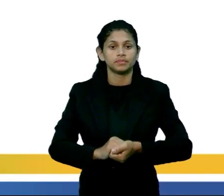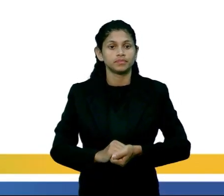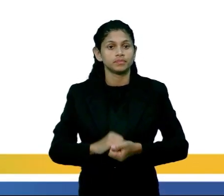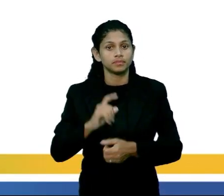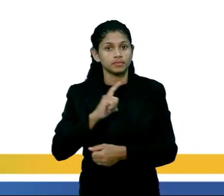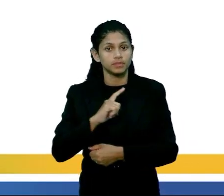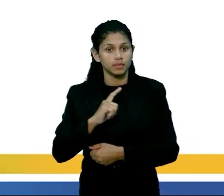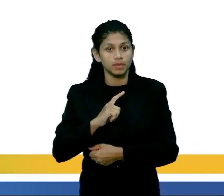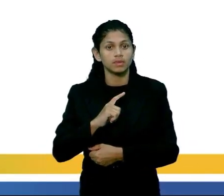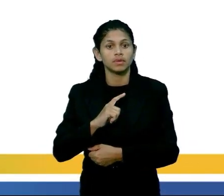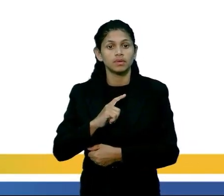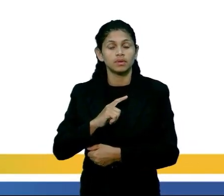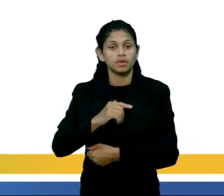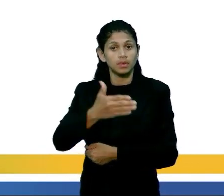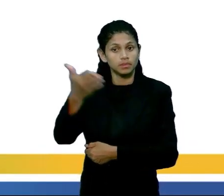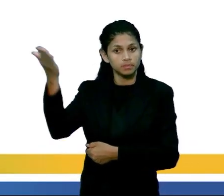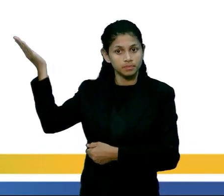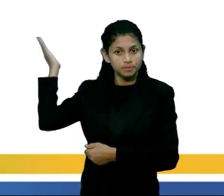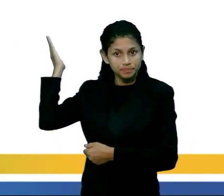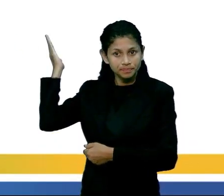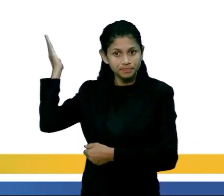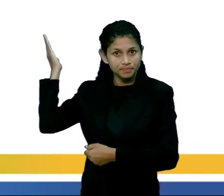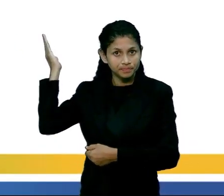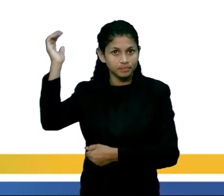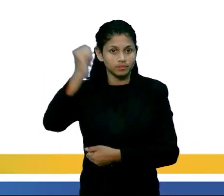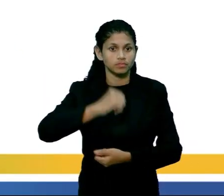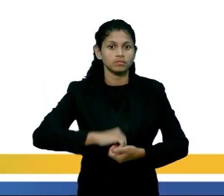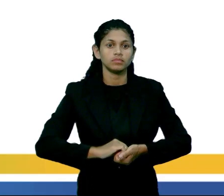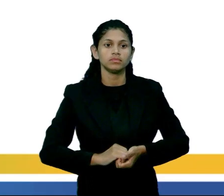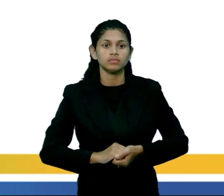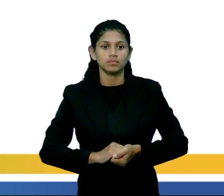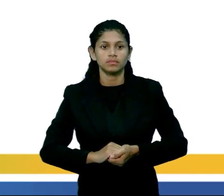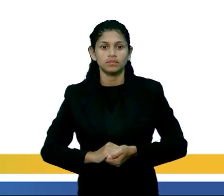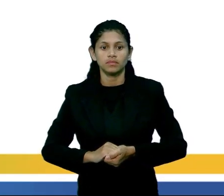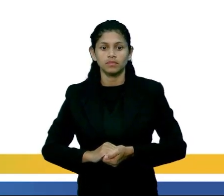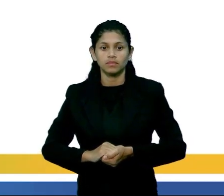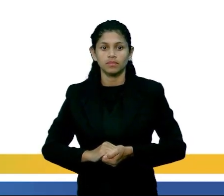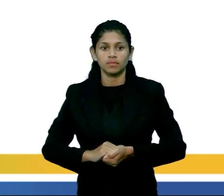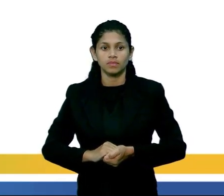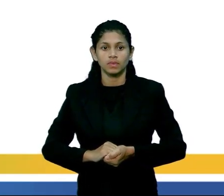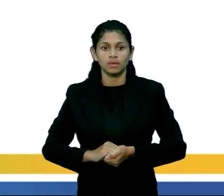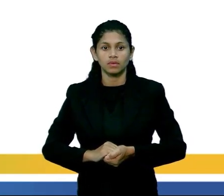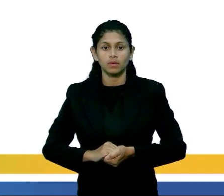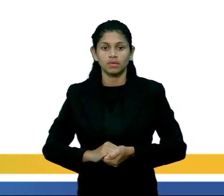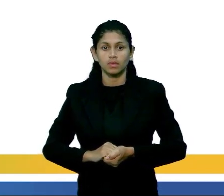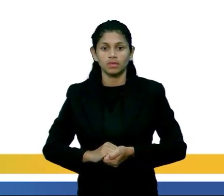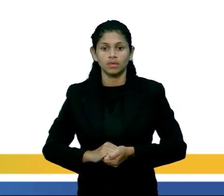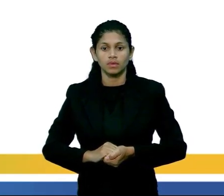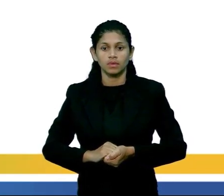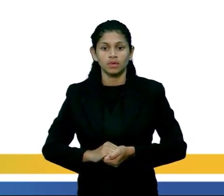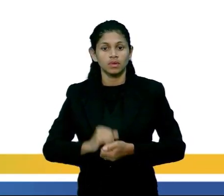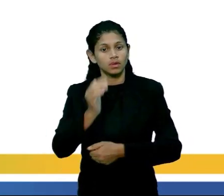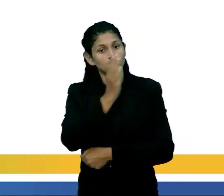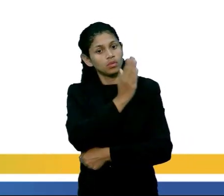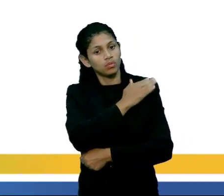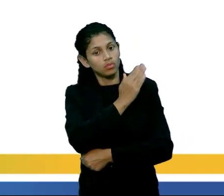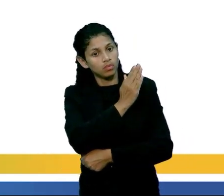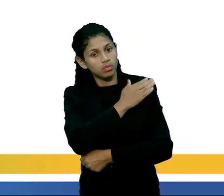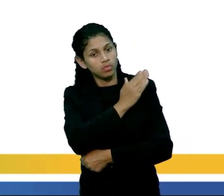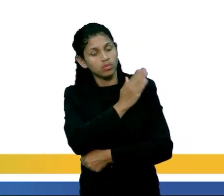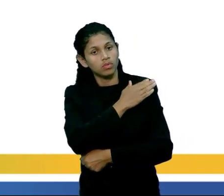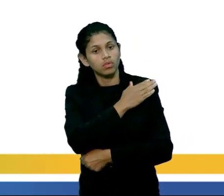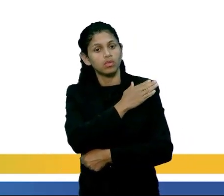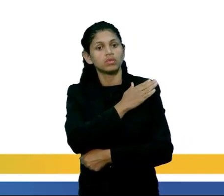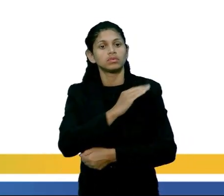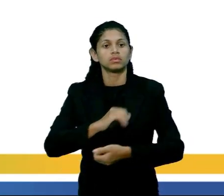gente também tem ligamentos, que aqui temos, deixa eu ver, aqui temos um sinovial, que seria o ombro, temos o